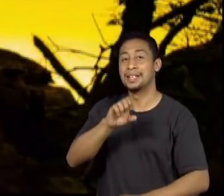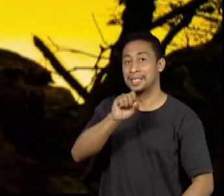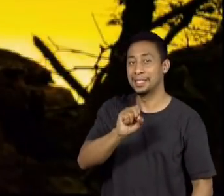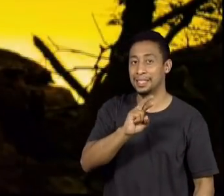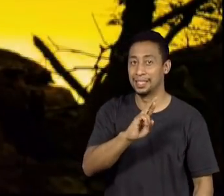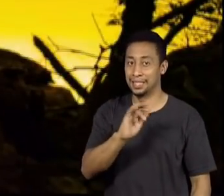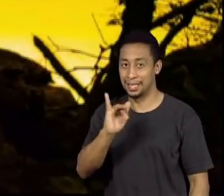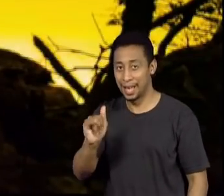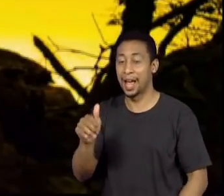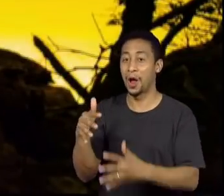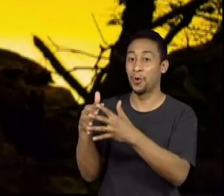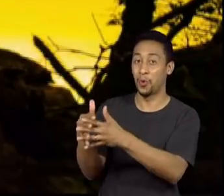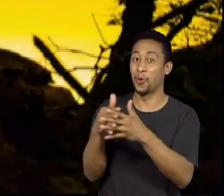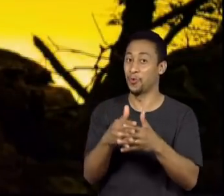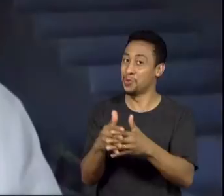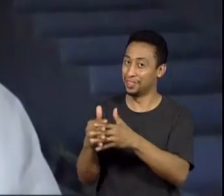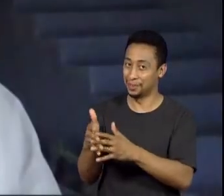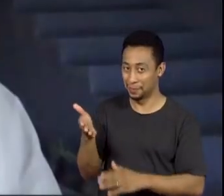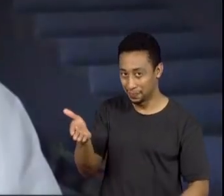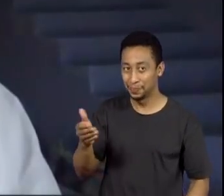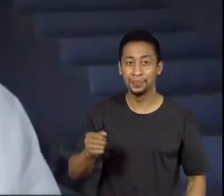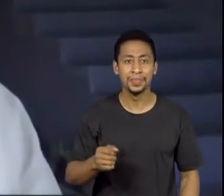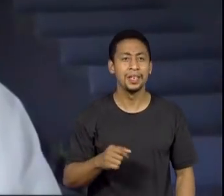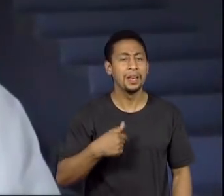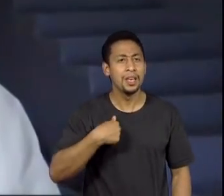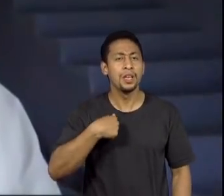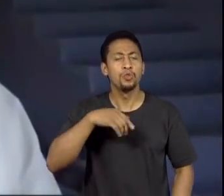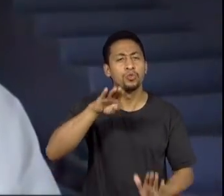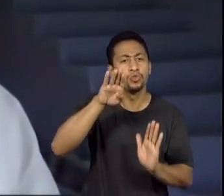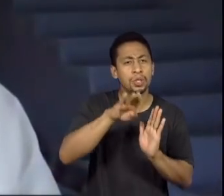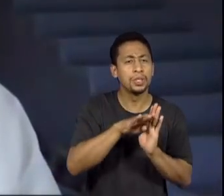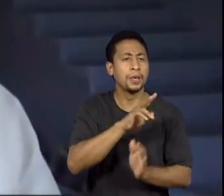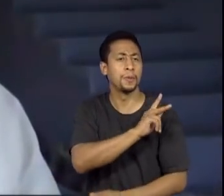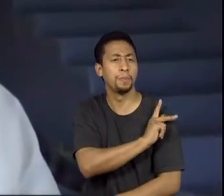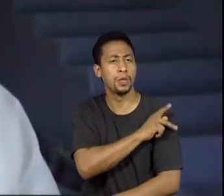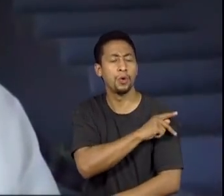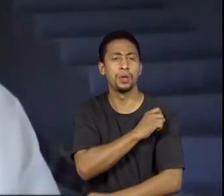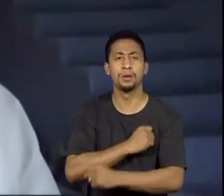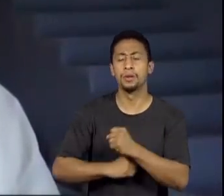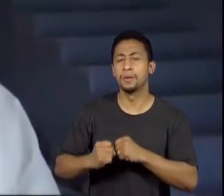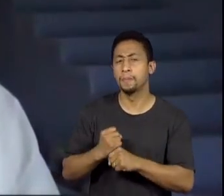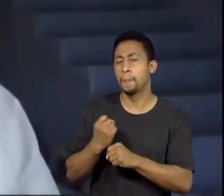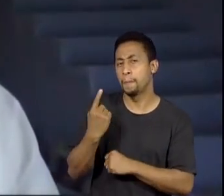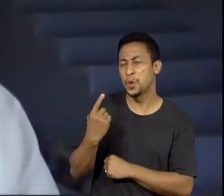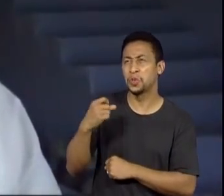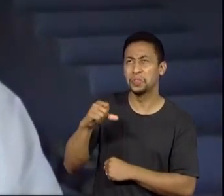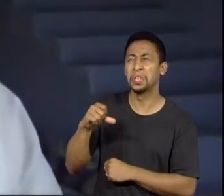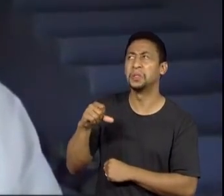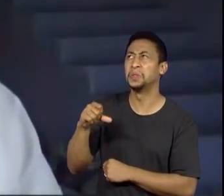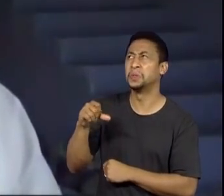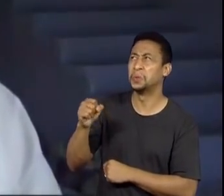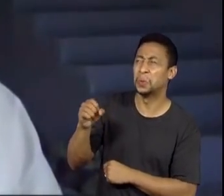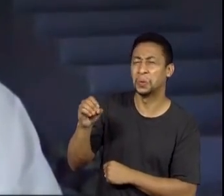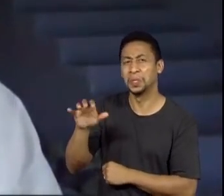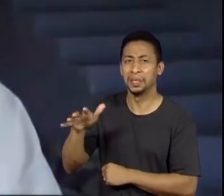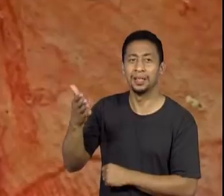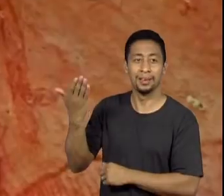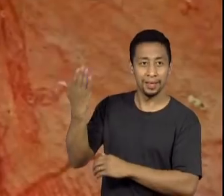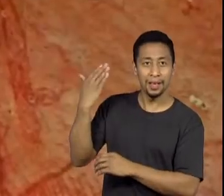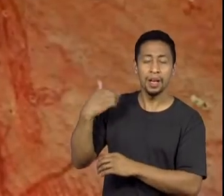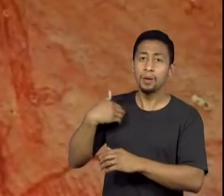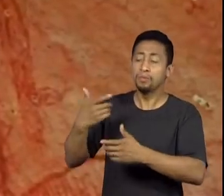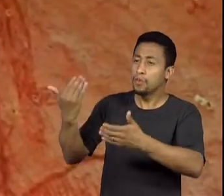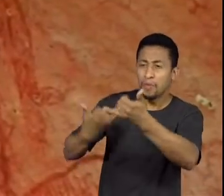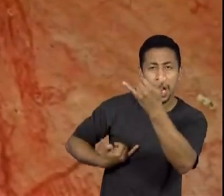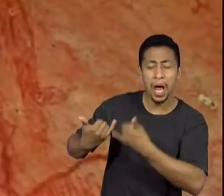Confusões. Quando eu cheguei no Piauí, na década de 90, me falaram da Serra das Confusões. E eu achei aquele nome